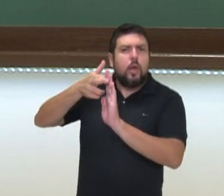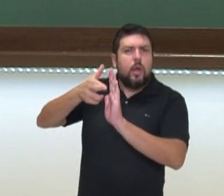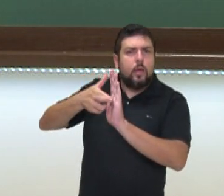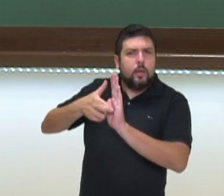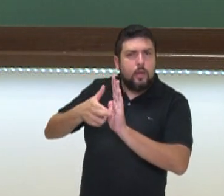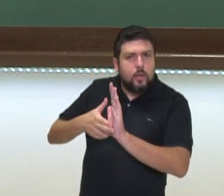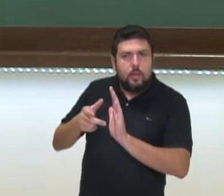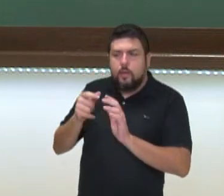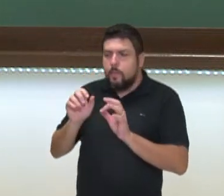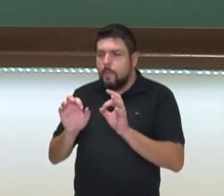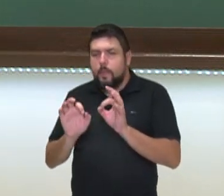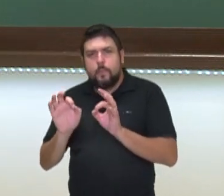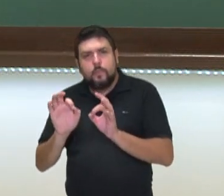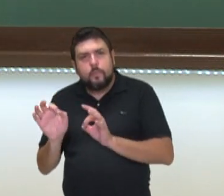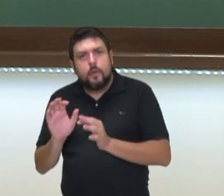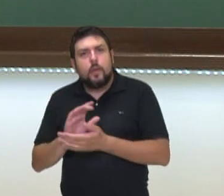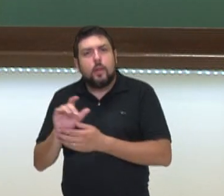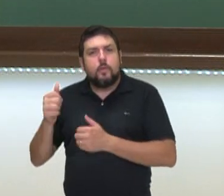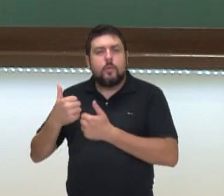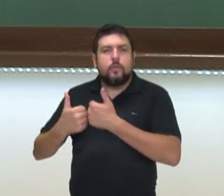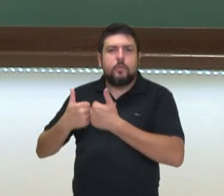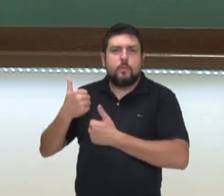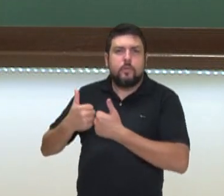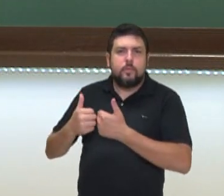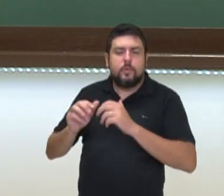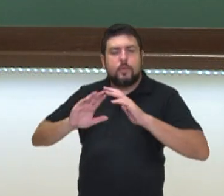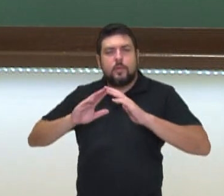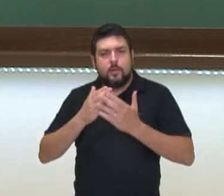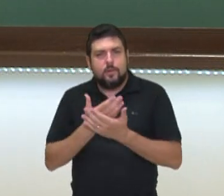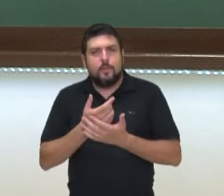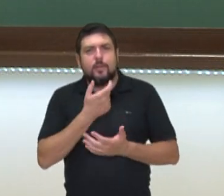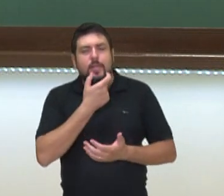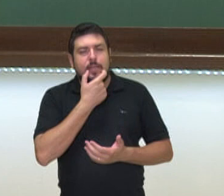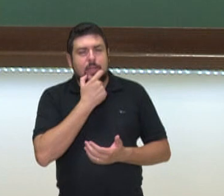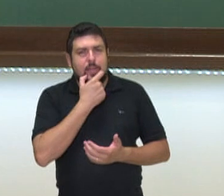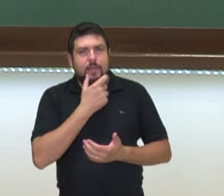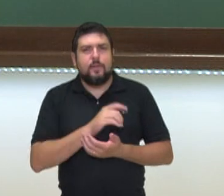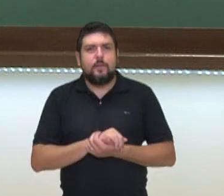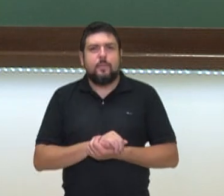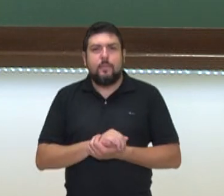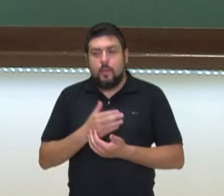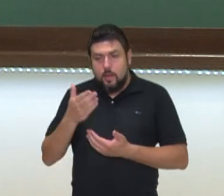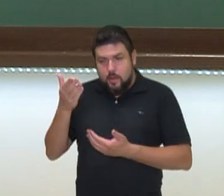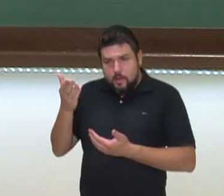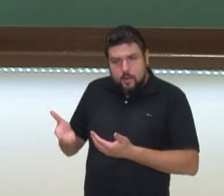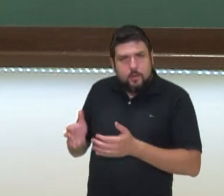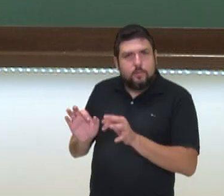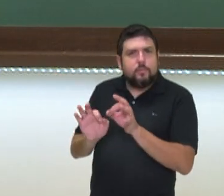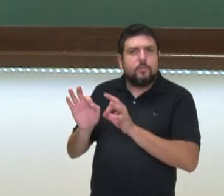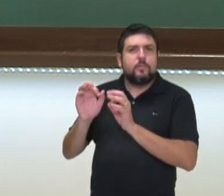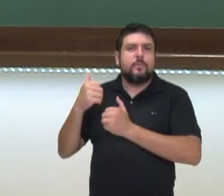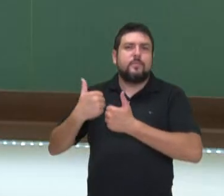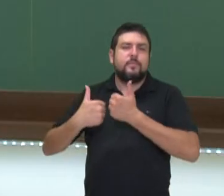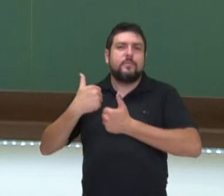as regras, né? Então, nessa escola na Inglaterra. Então, foi aí que foi organizado o jogo. Em